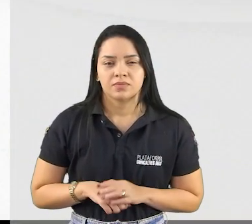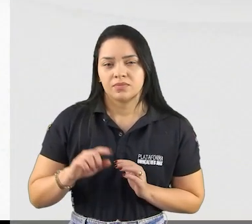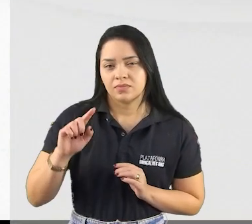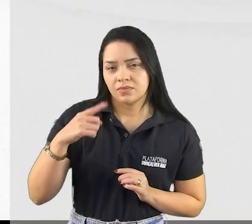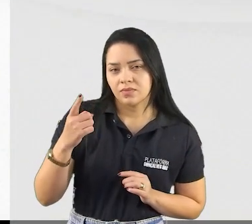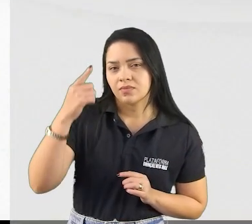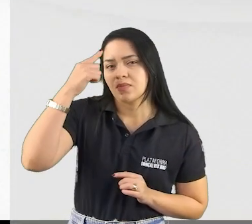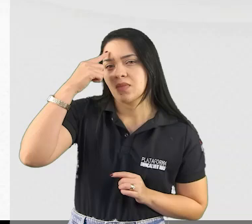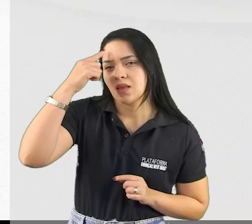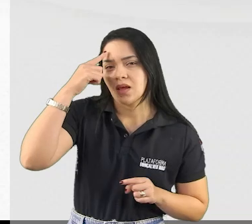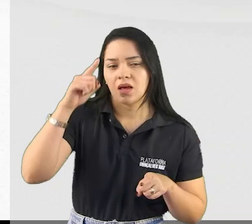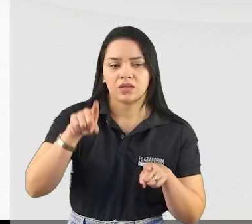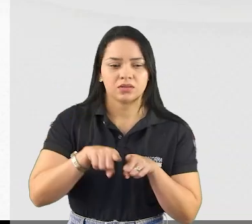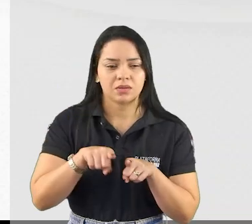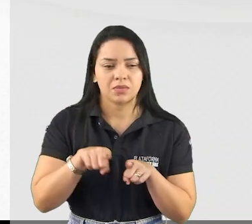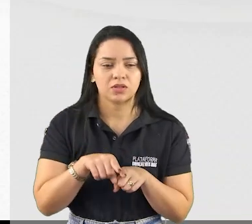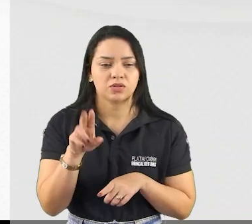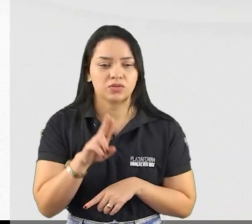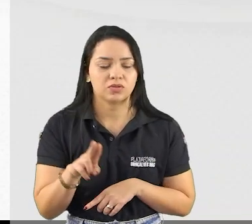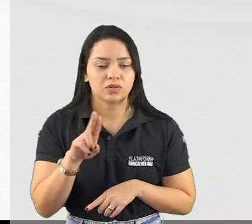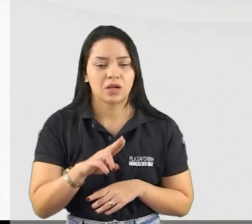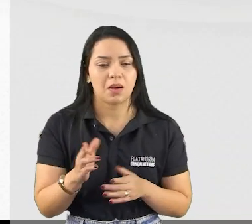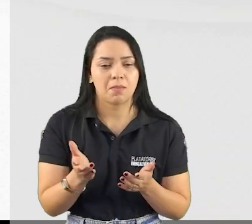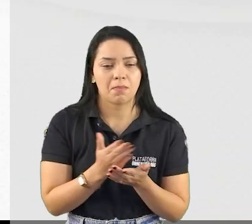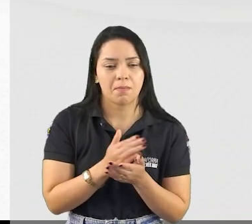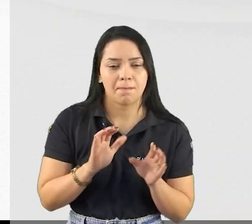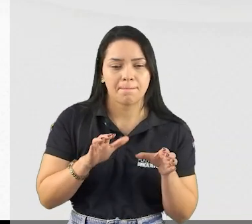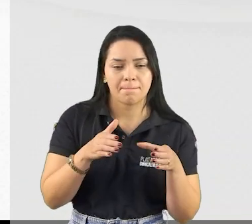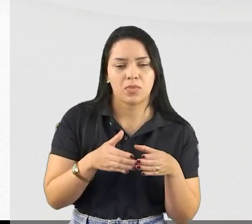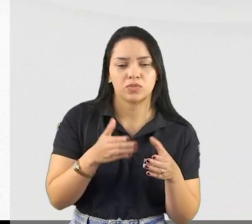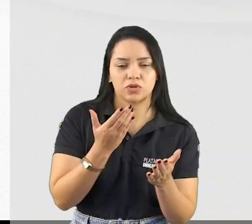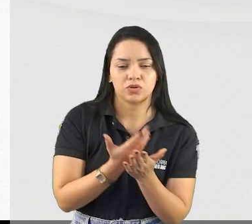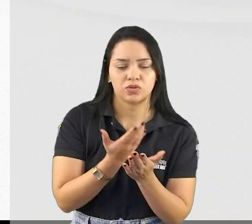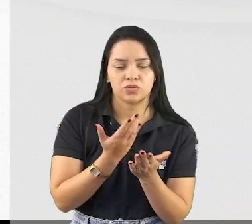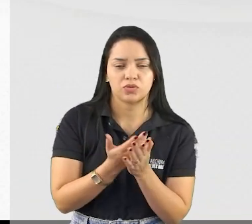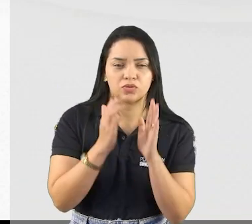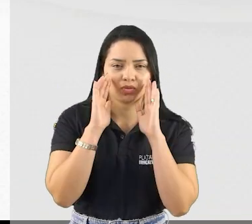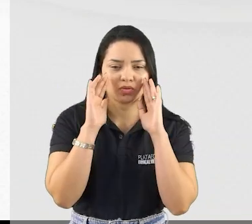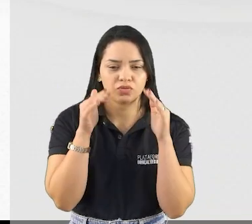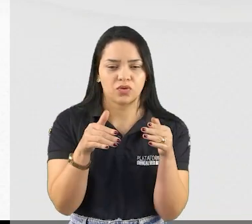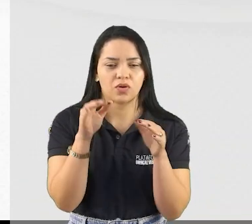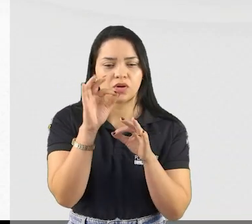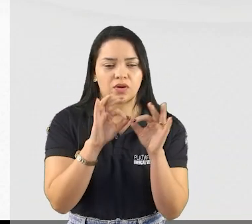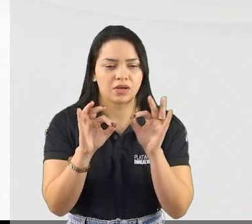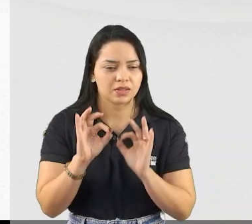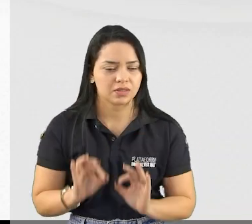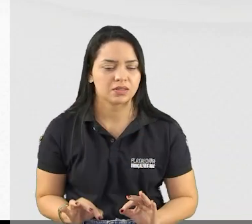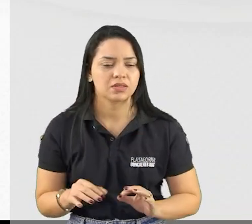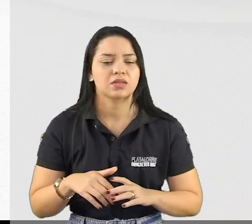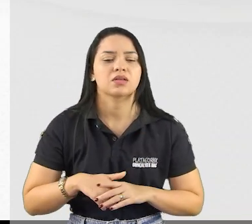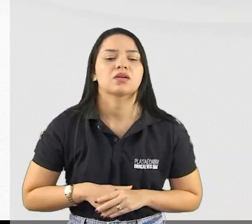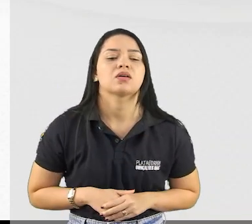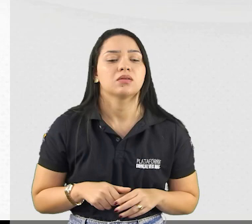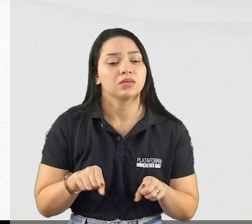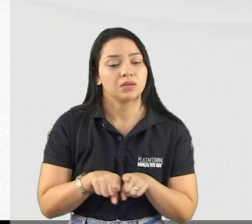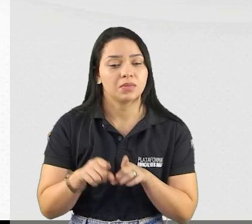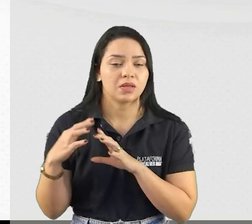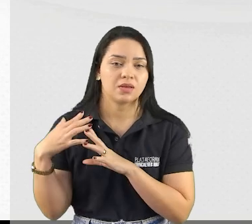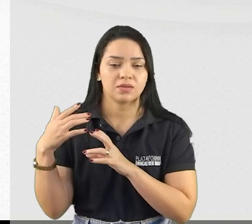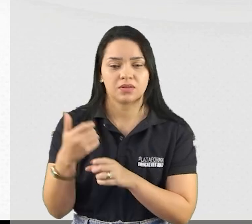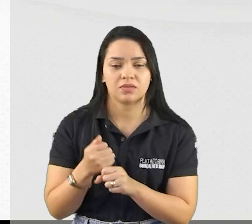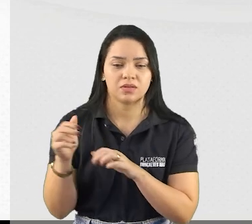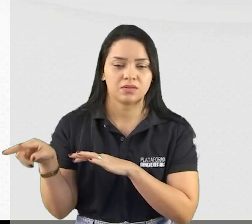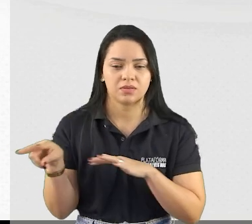Outra ideia aqui que a gente traz é de usar blocos de estudo para manter o foco e a organização. Incluir revisão semanal